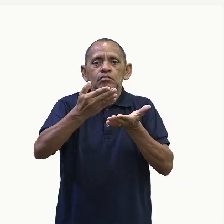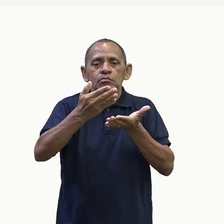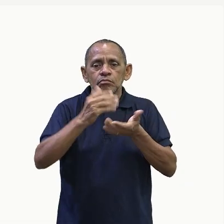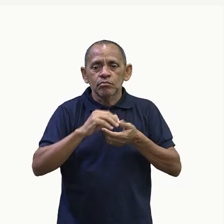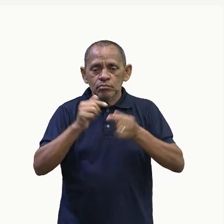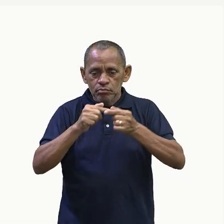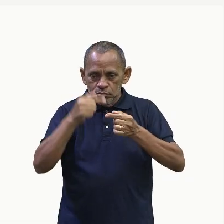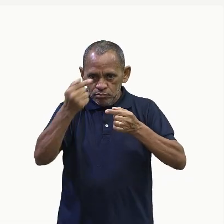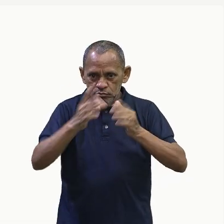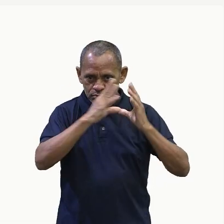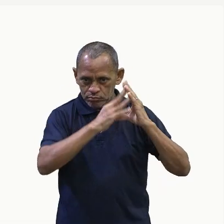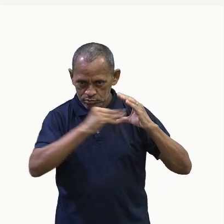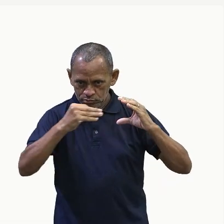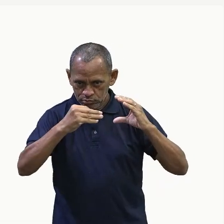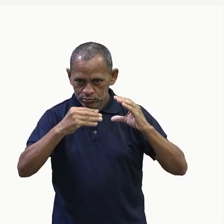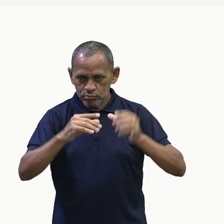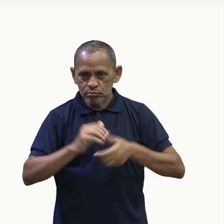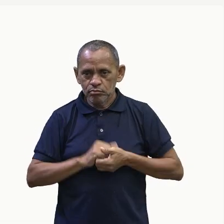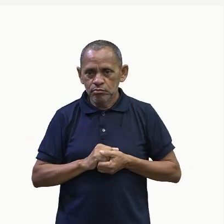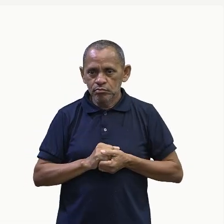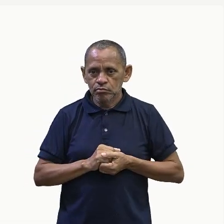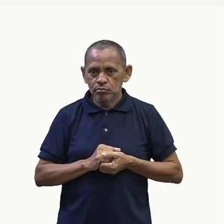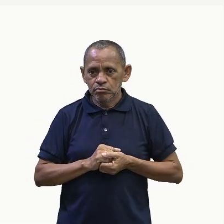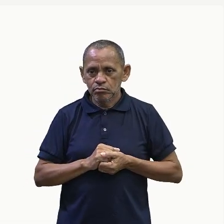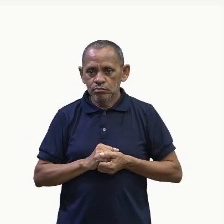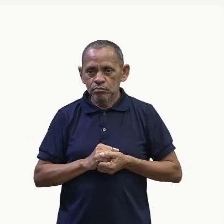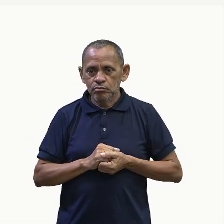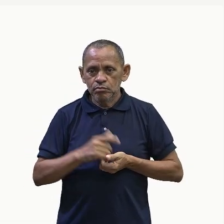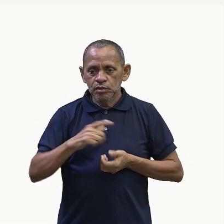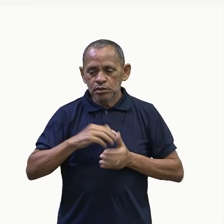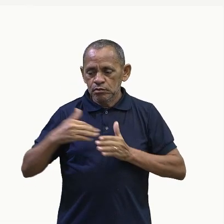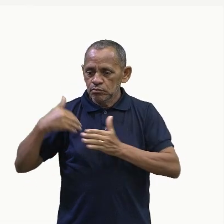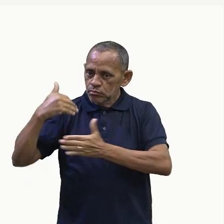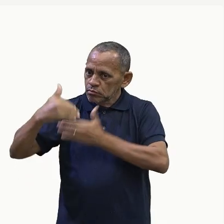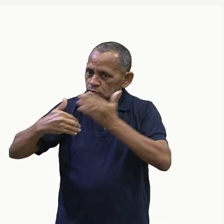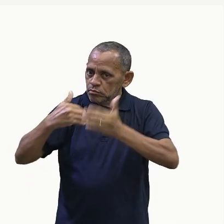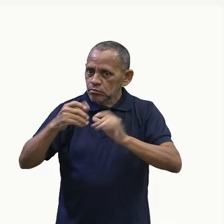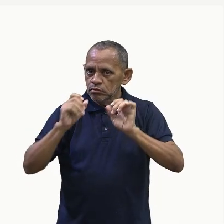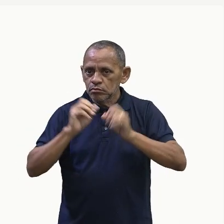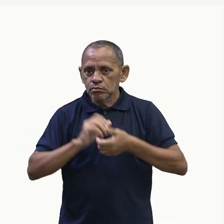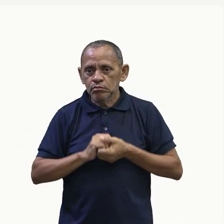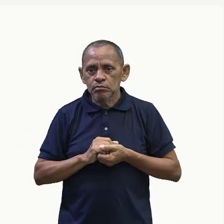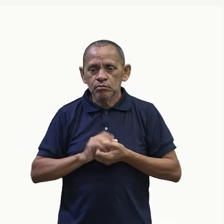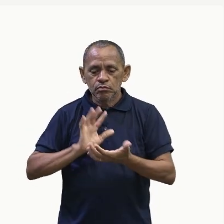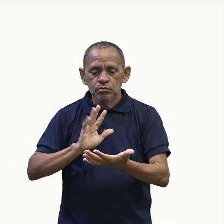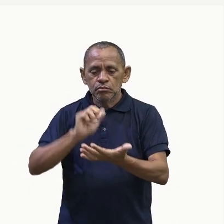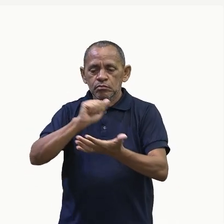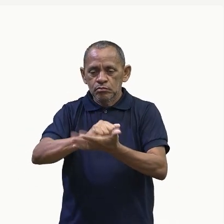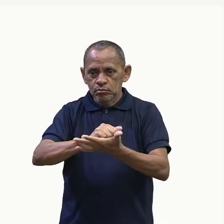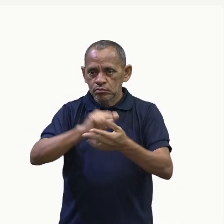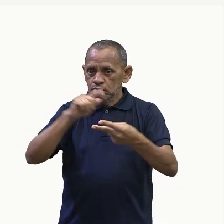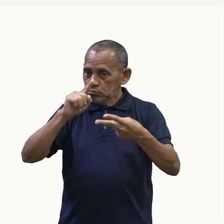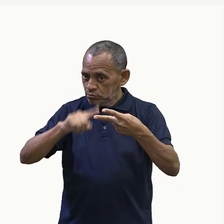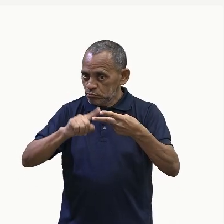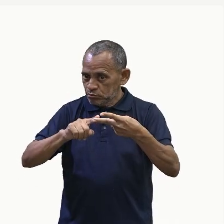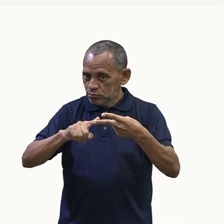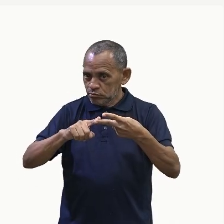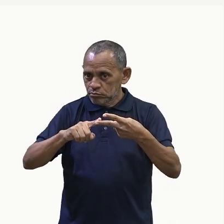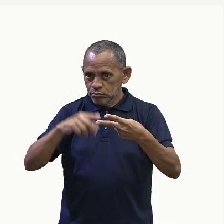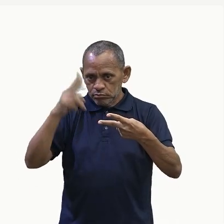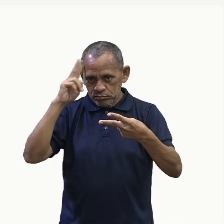a replicação, nós vamos ter ali o processo de transcrição, olha só, onde todas